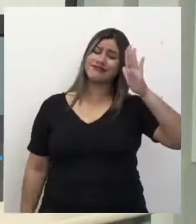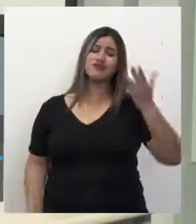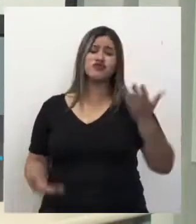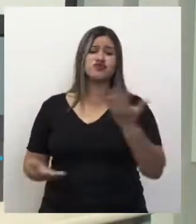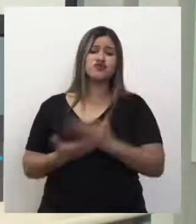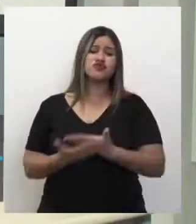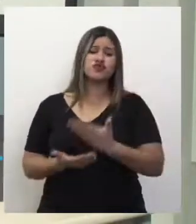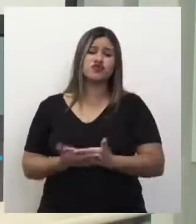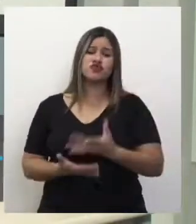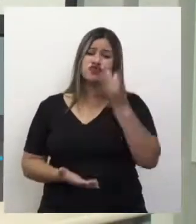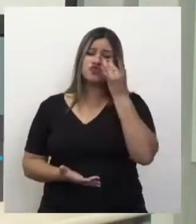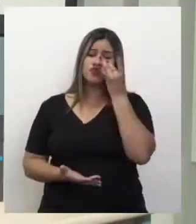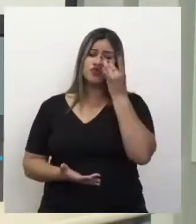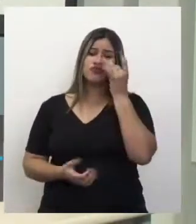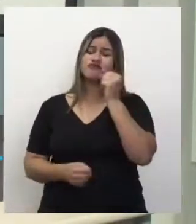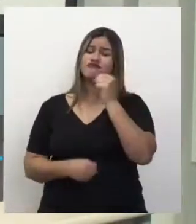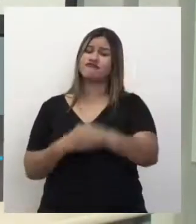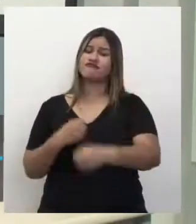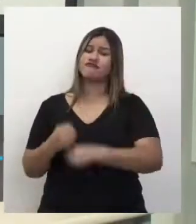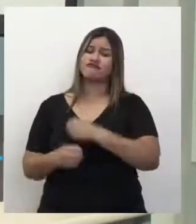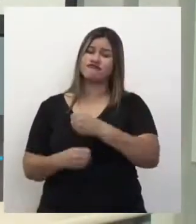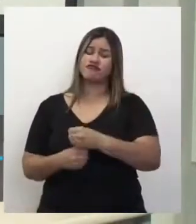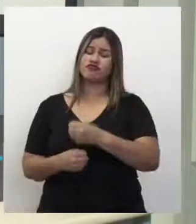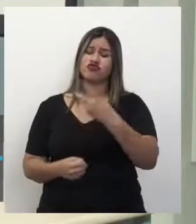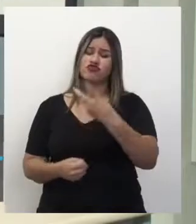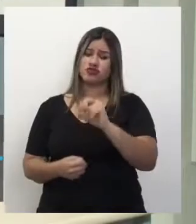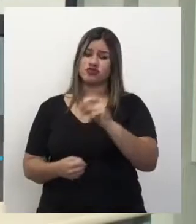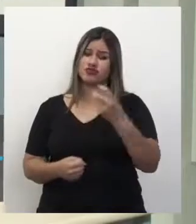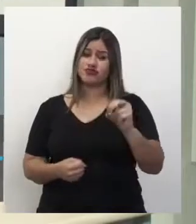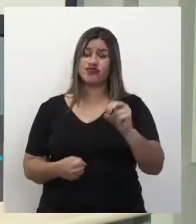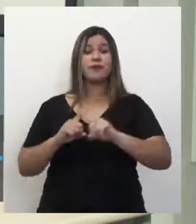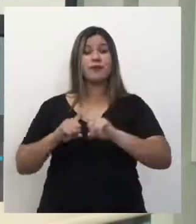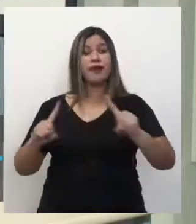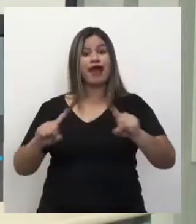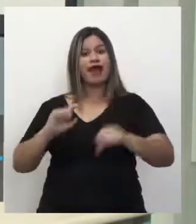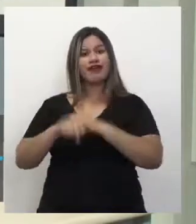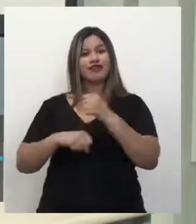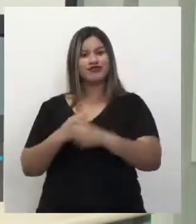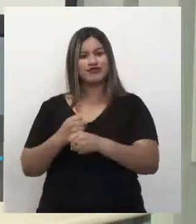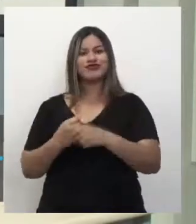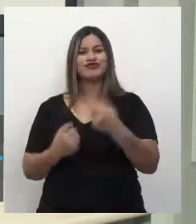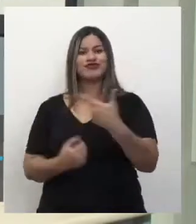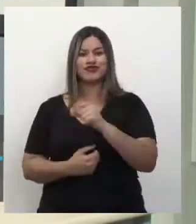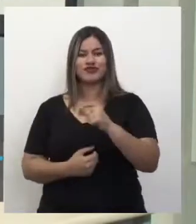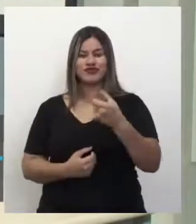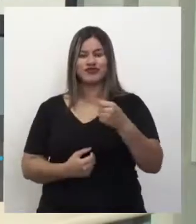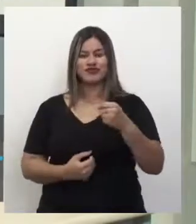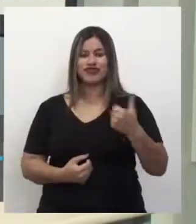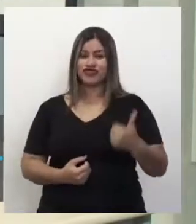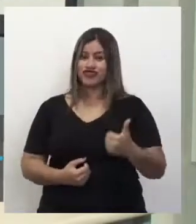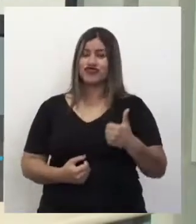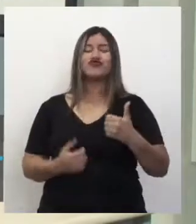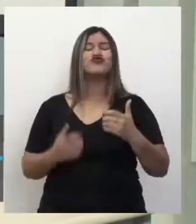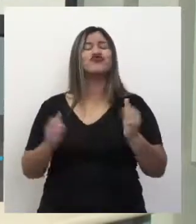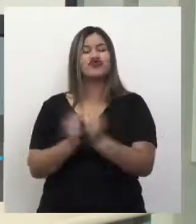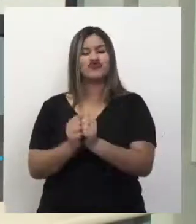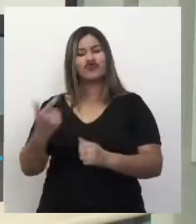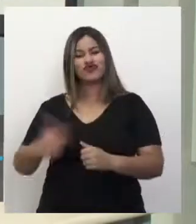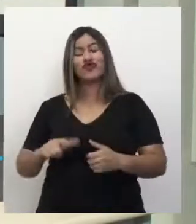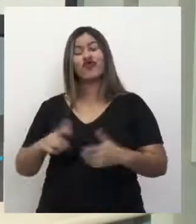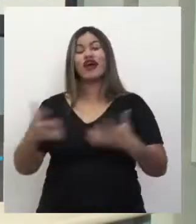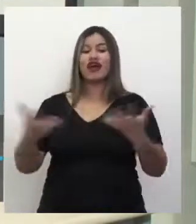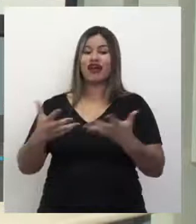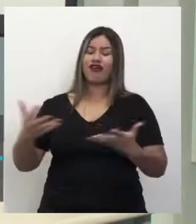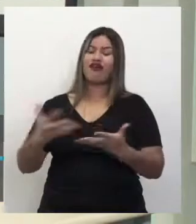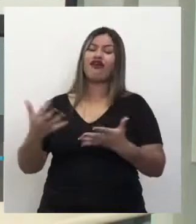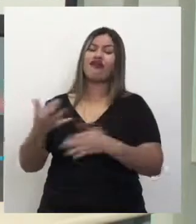aula ao vivo do ano. Ano que vem a gente está junto aí de novo. Boas férias. A gente vai ter reprise agora, como vocês já sabem. Então, quem ficou